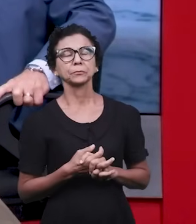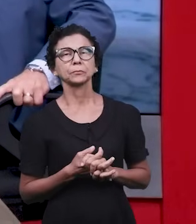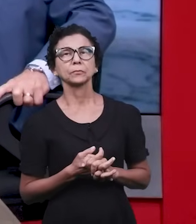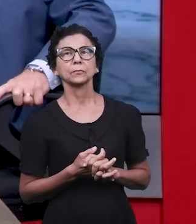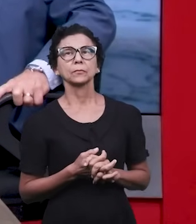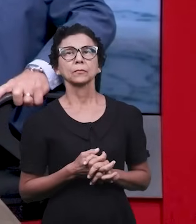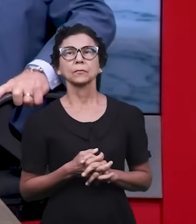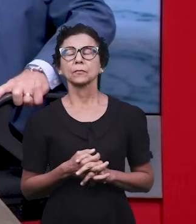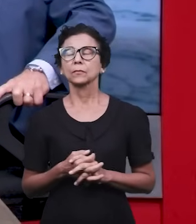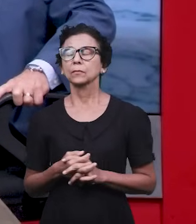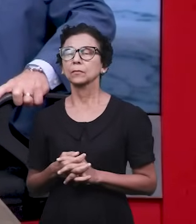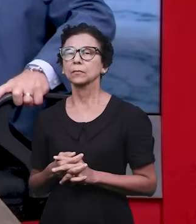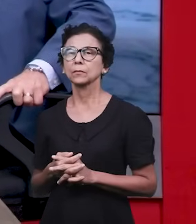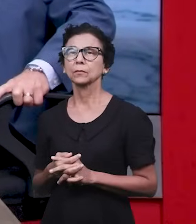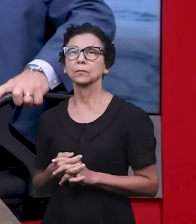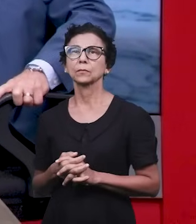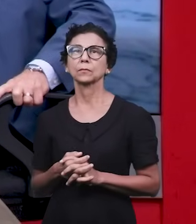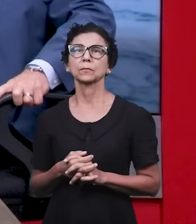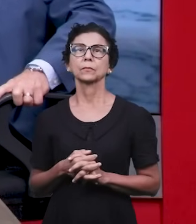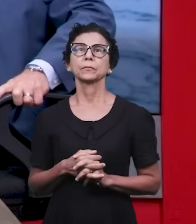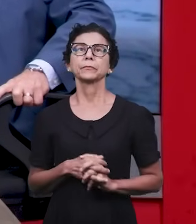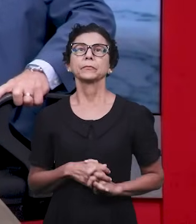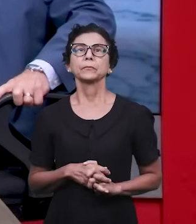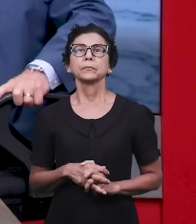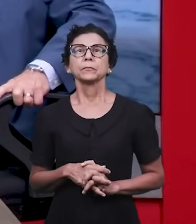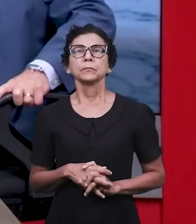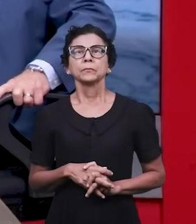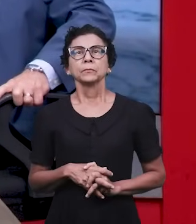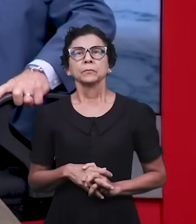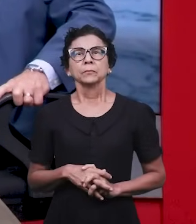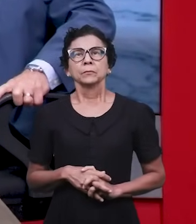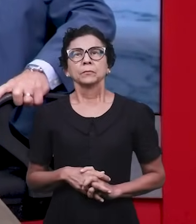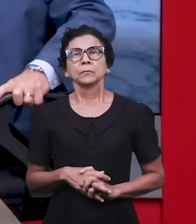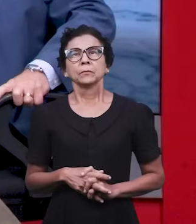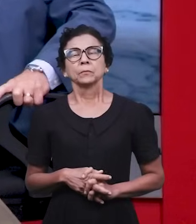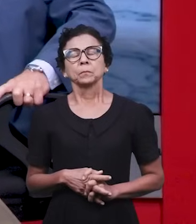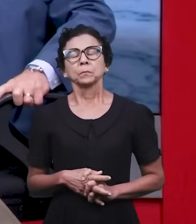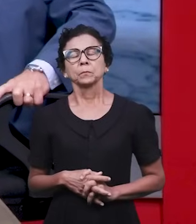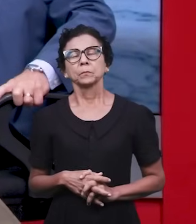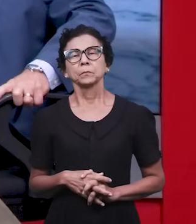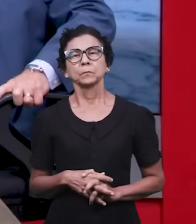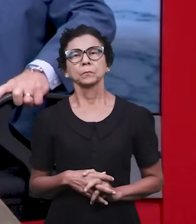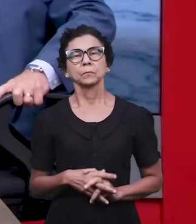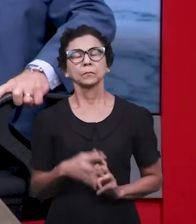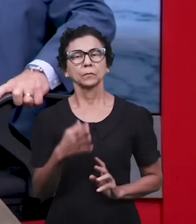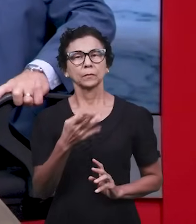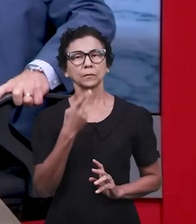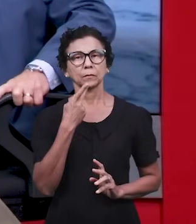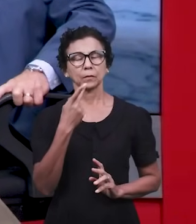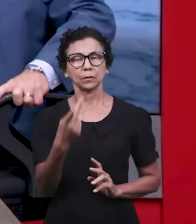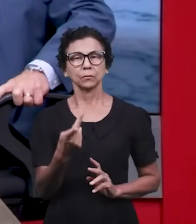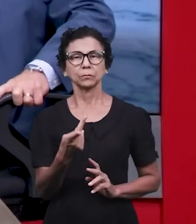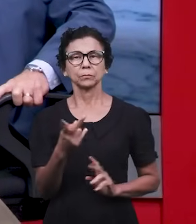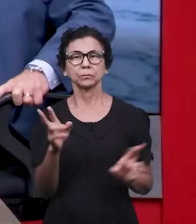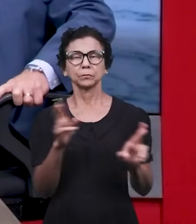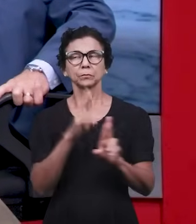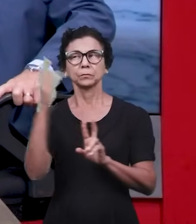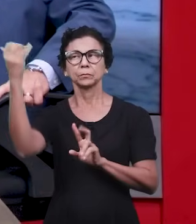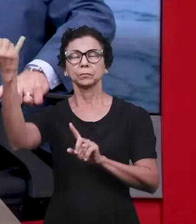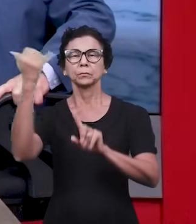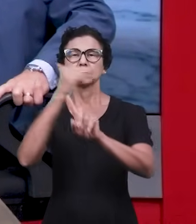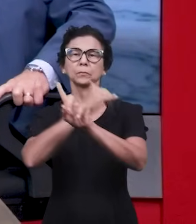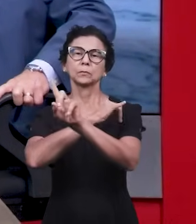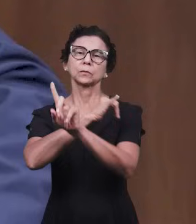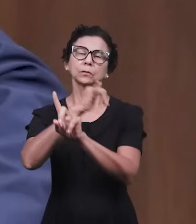É a colocação do pastor Luiz Eugênio dentro daquilo que é profético, né? O pastor colocou